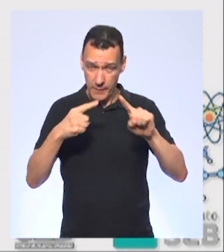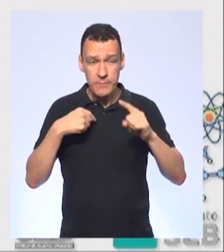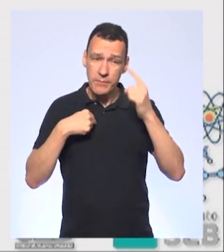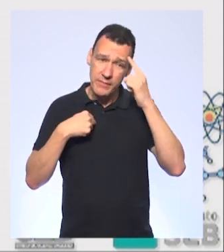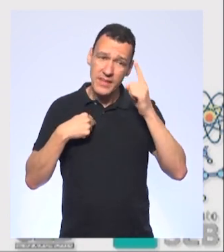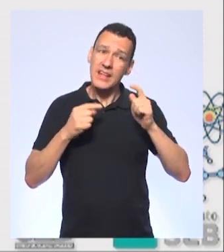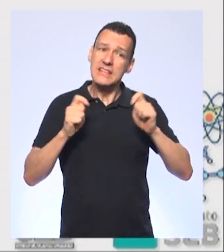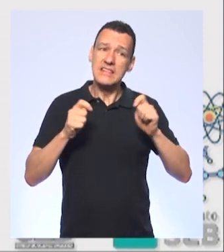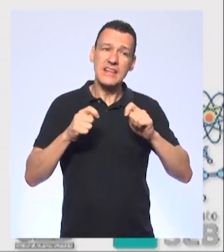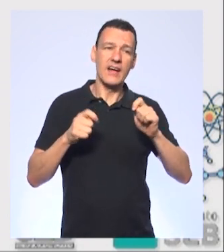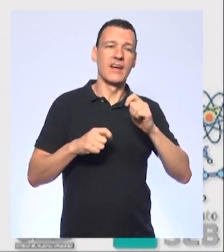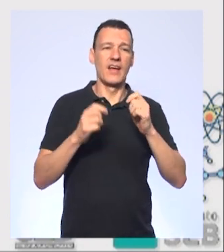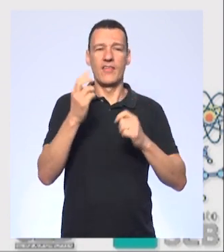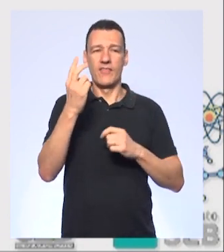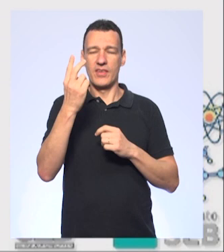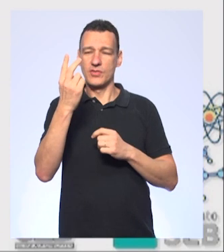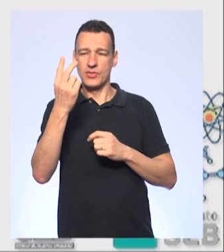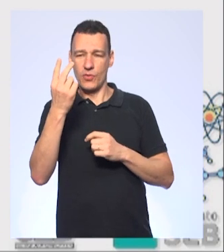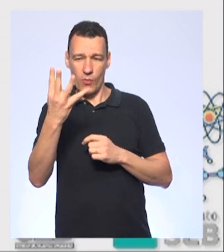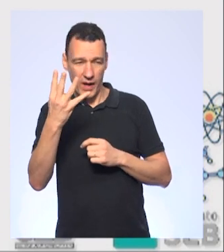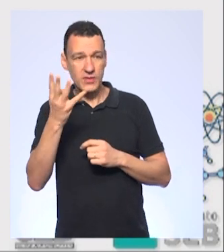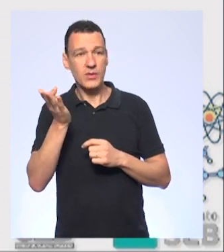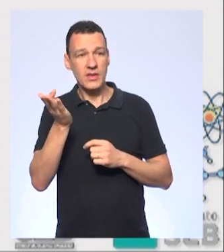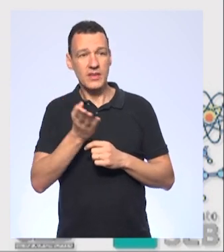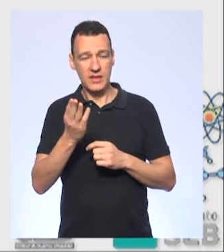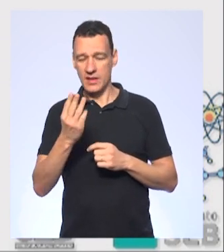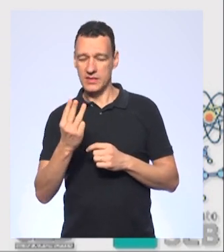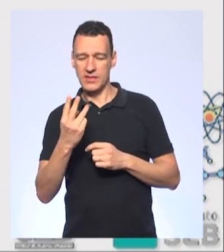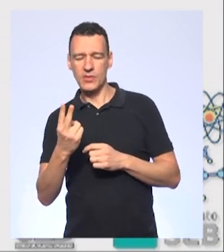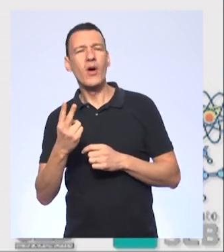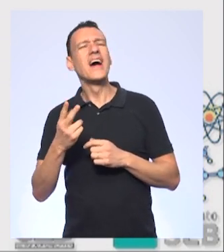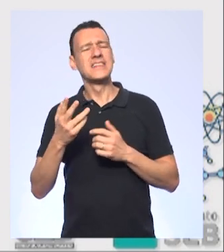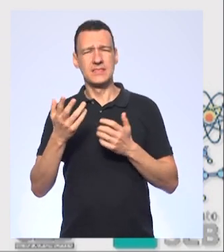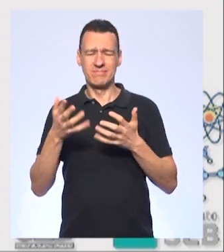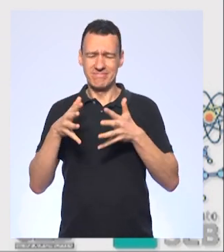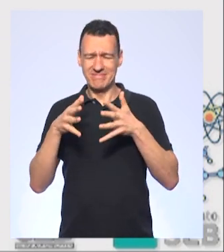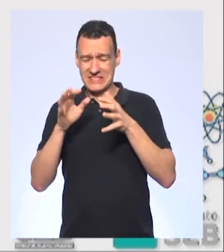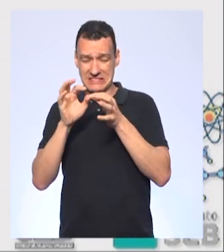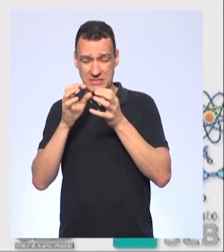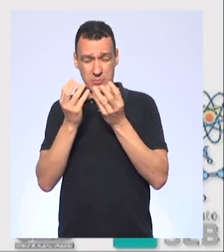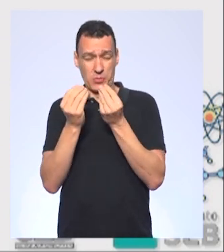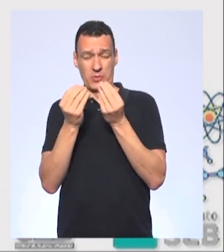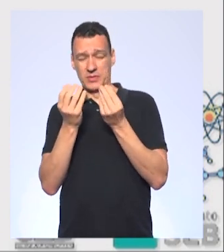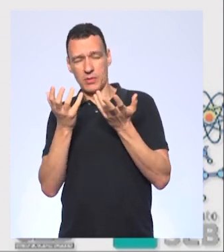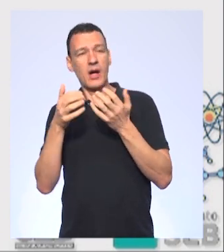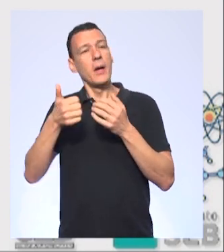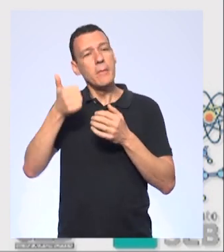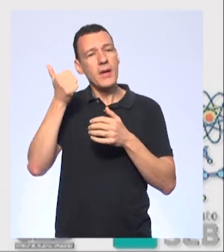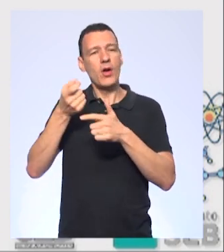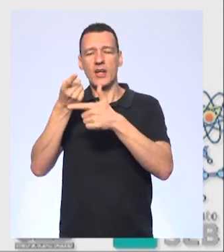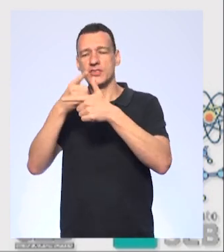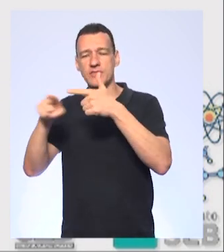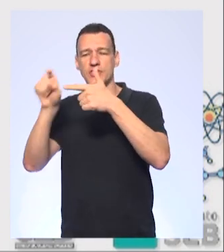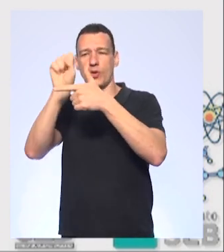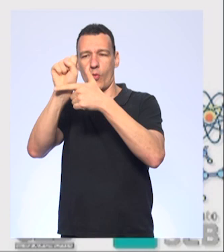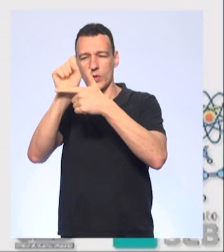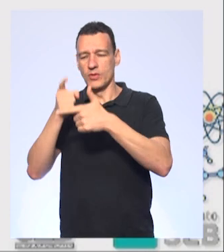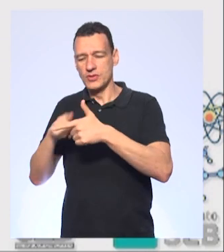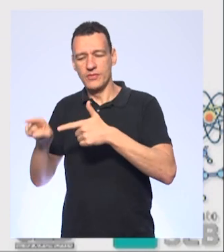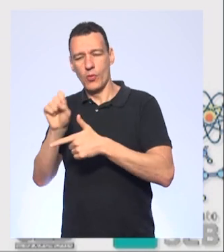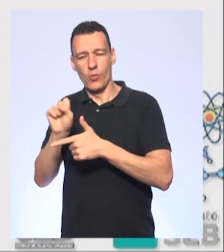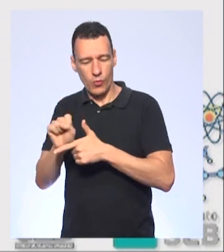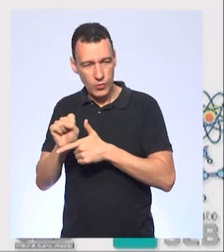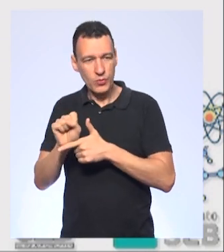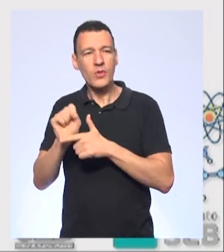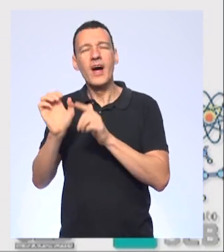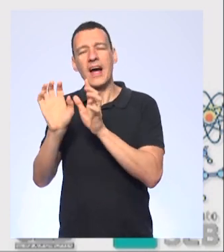24/32 e dividi-la em cima e embaixo por 8. Dá uma simplificada nas contas. Feito isso, nós teremos uma